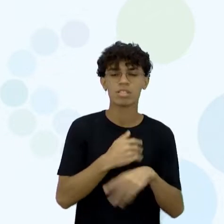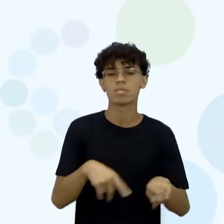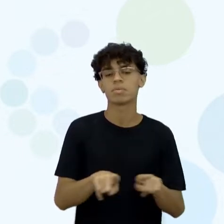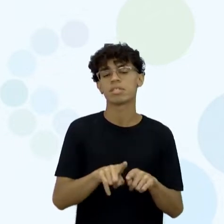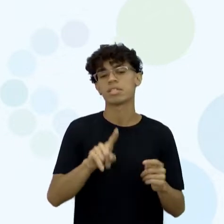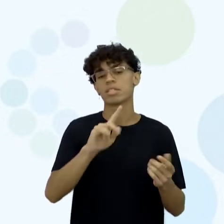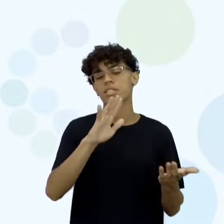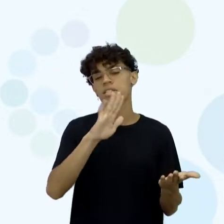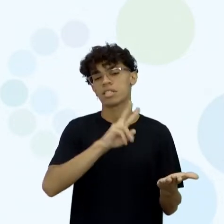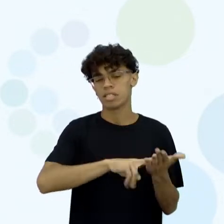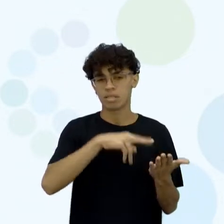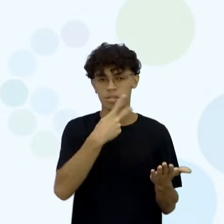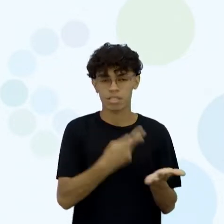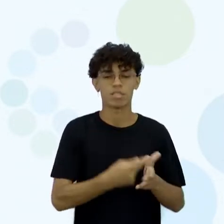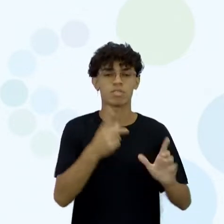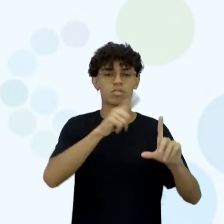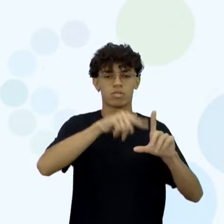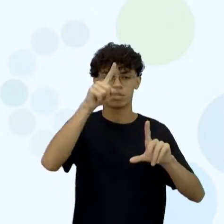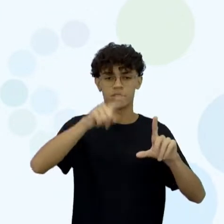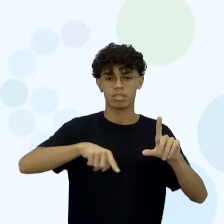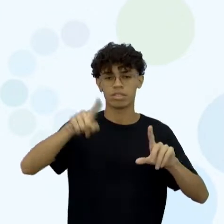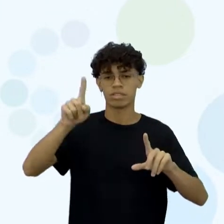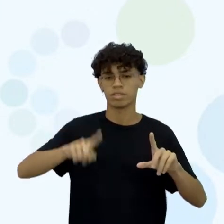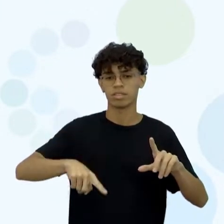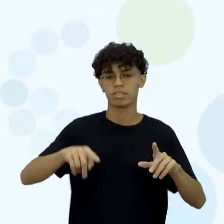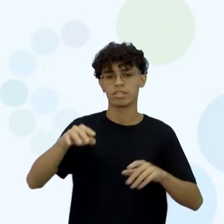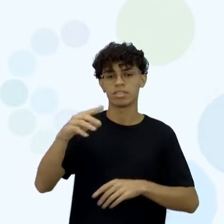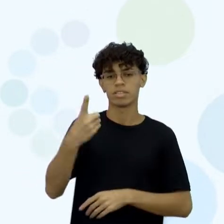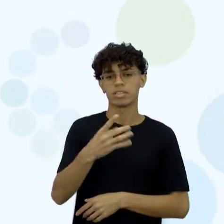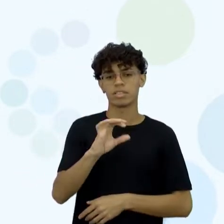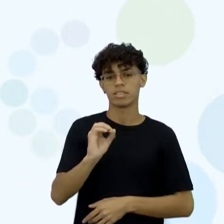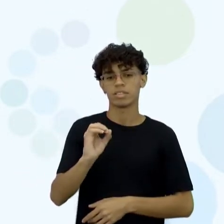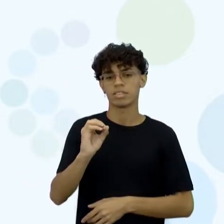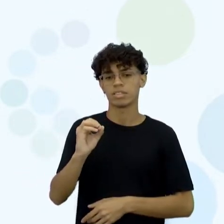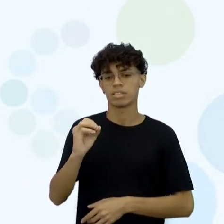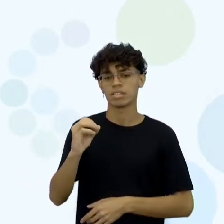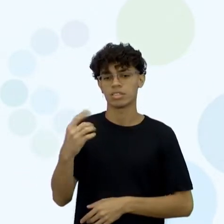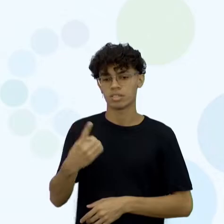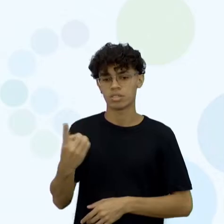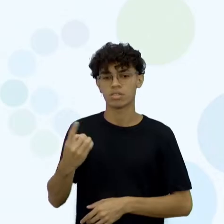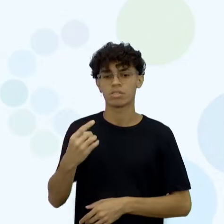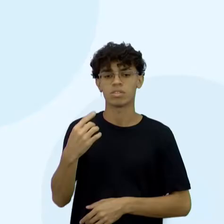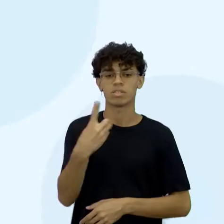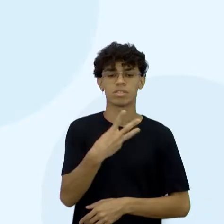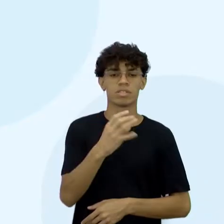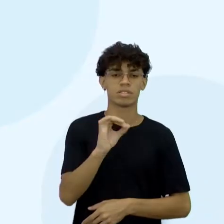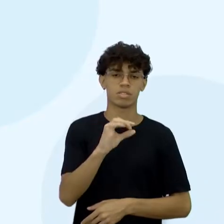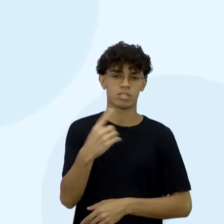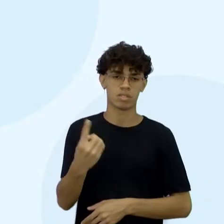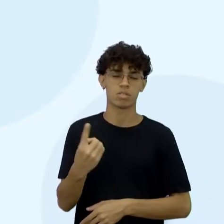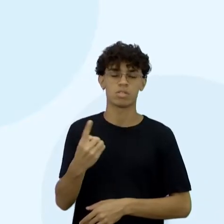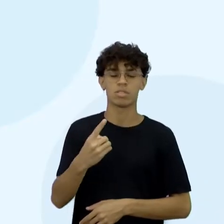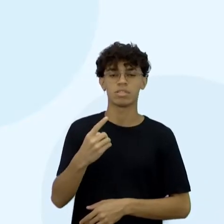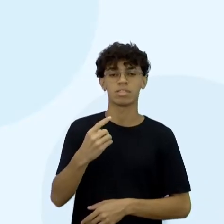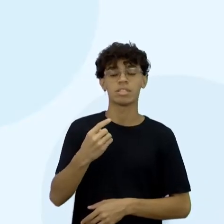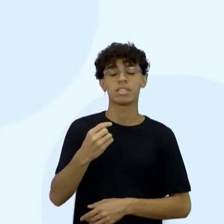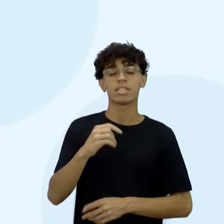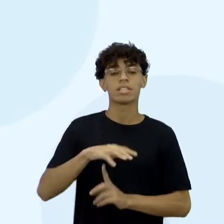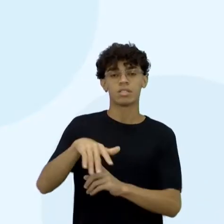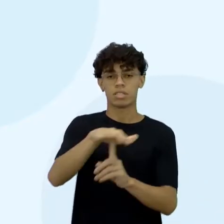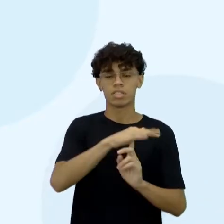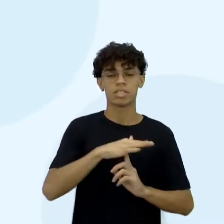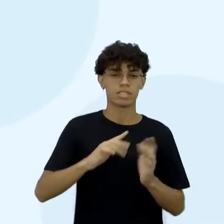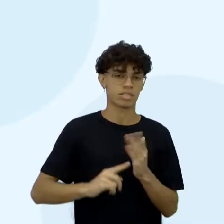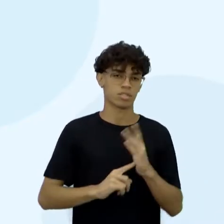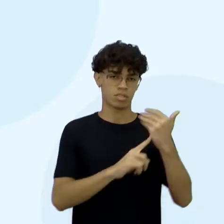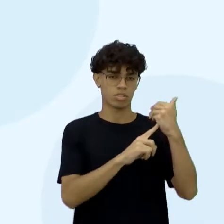habilidades 101 e as habilidades 301 do currículo de Natureza e sua tecnologia. Então a gente não pode